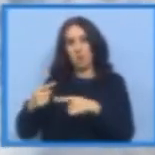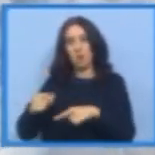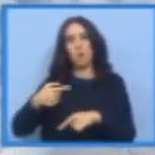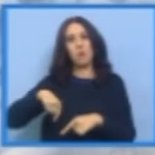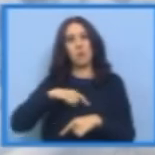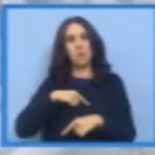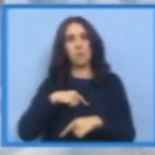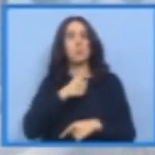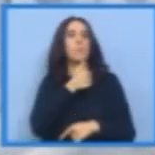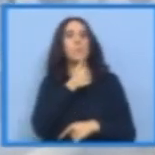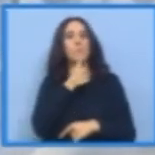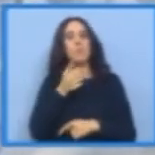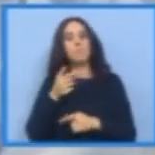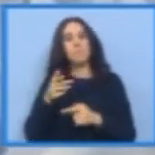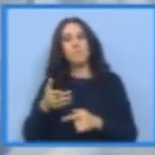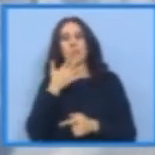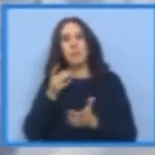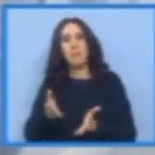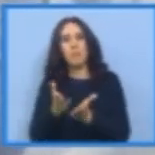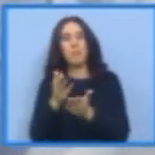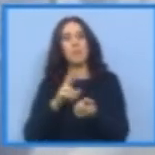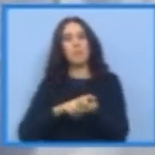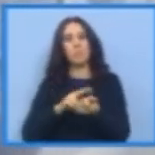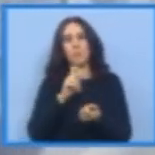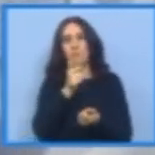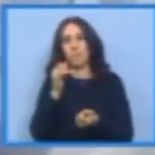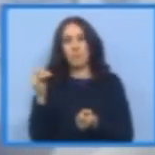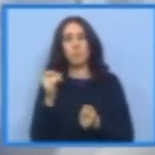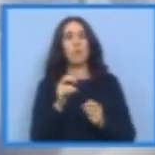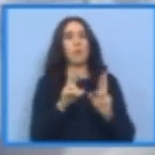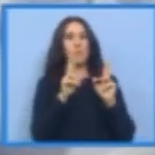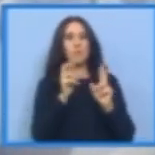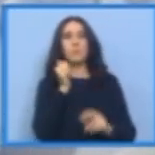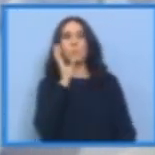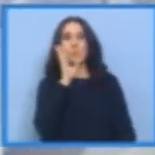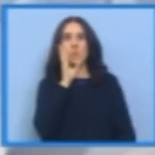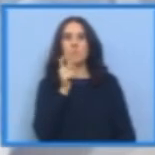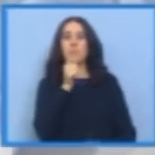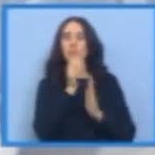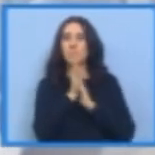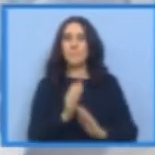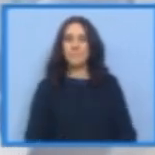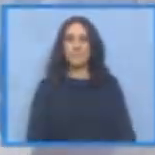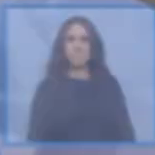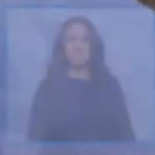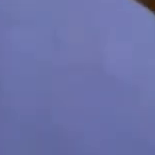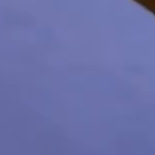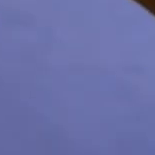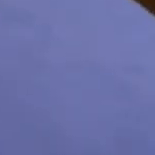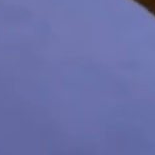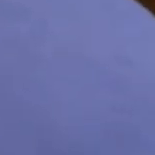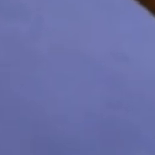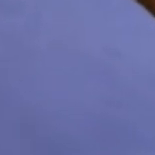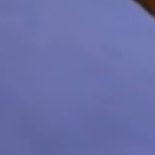fazemos o percurso rumo ao Natal ao ritmo do alfabeto. Votos de uma boa tarde. Até amanhã, se Deus quiser.